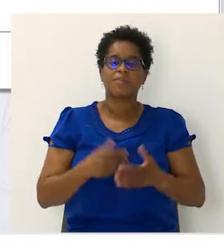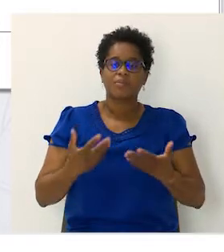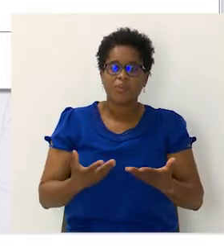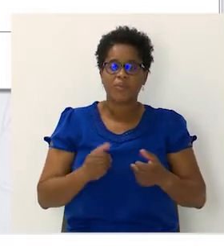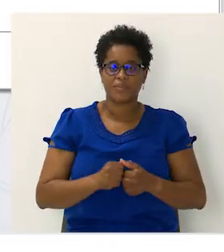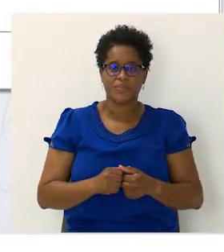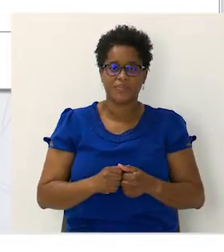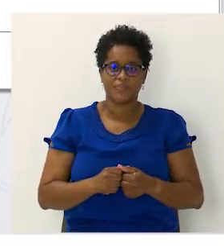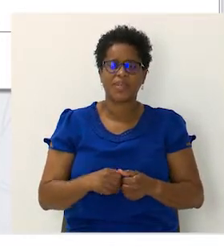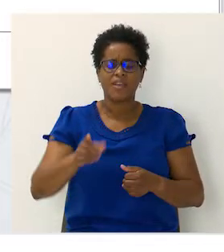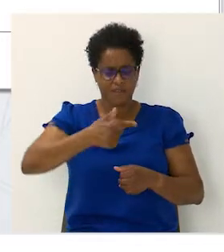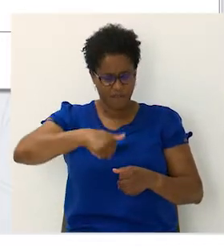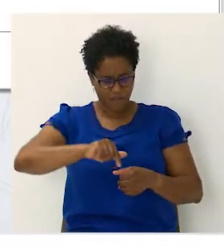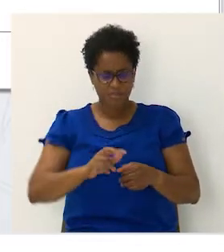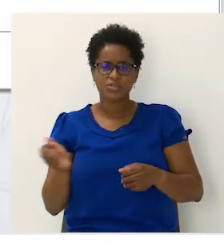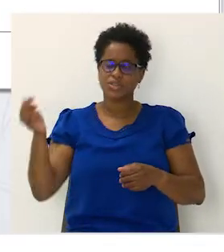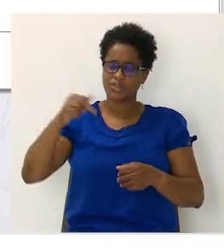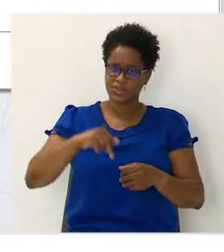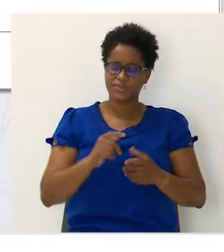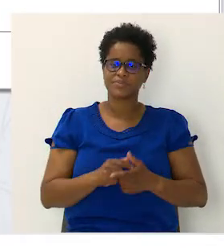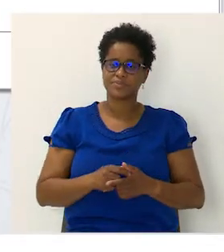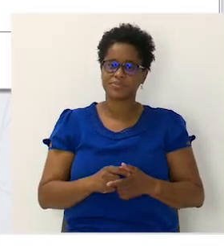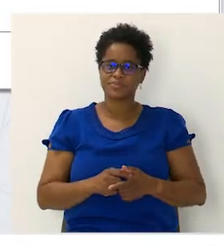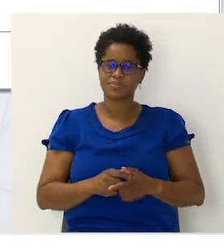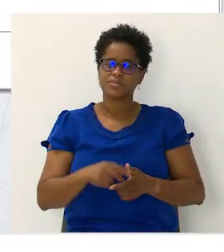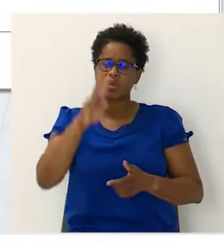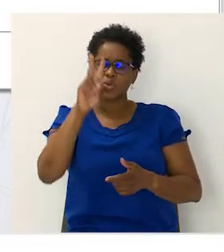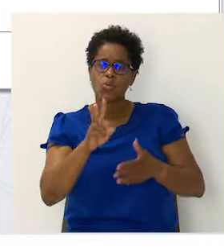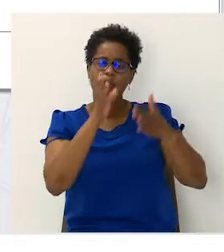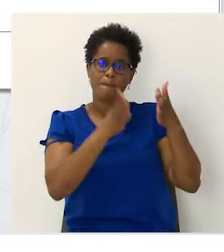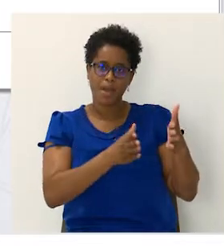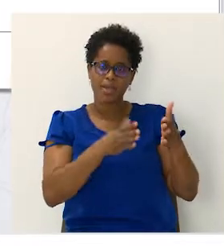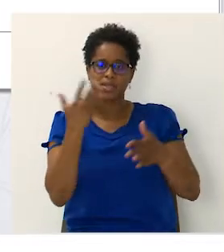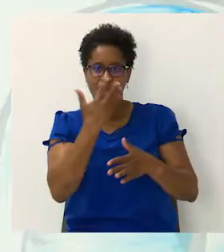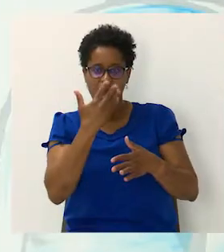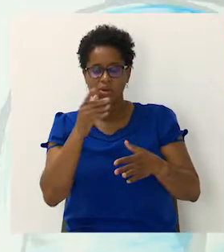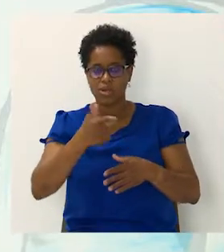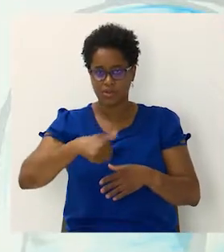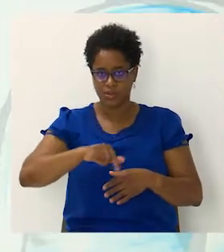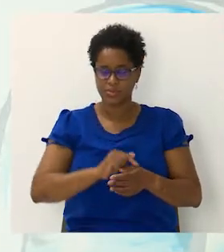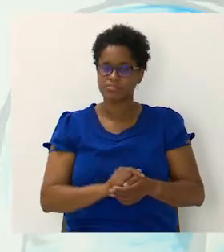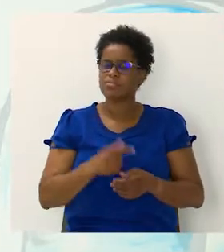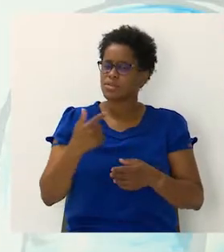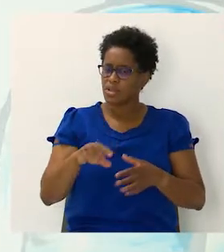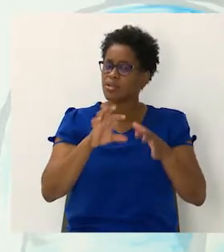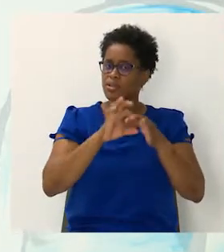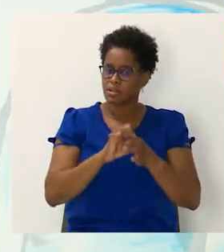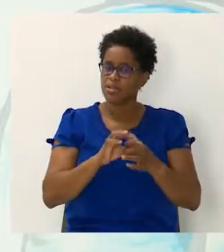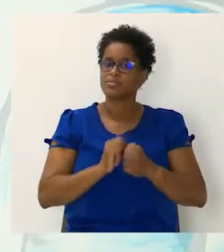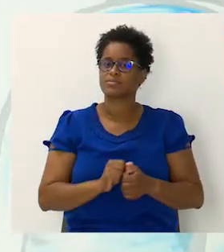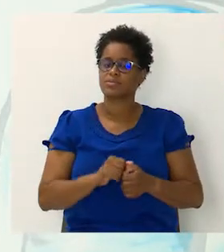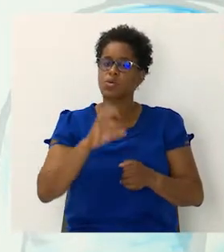Portanto, vamos entrar numa segunda parte da nossa aula, que tem a ver